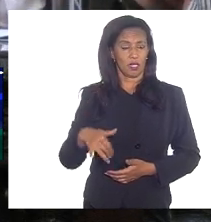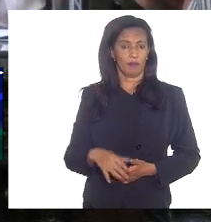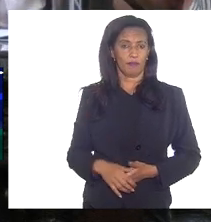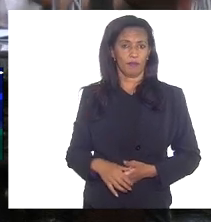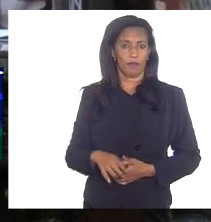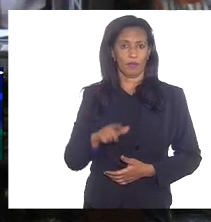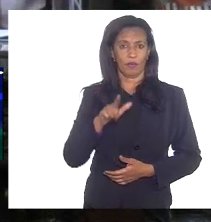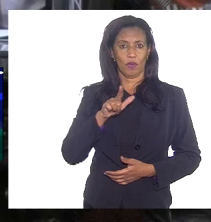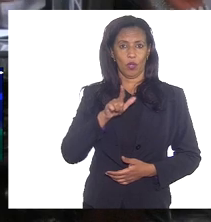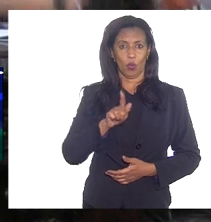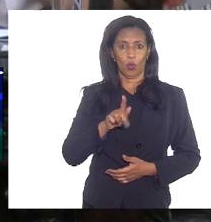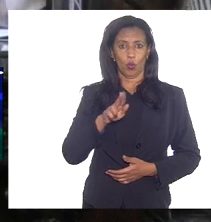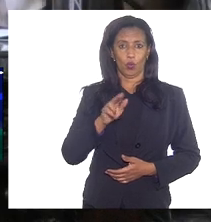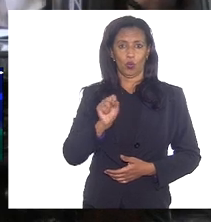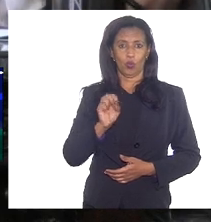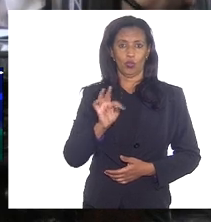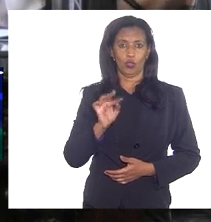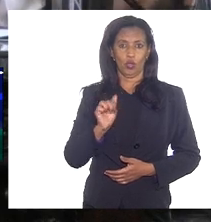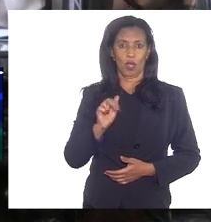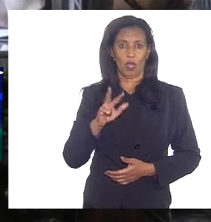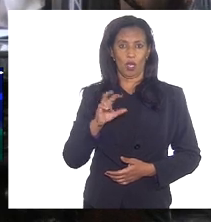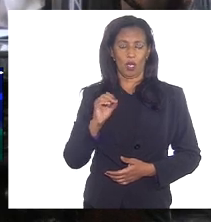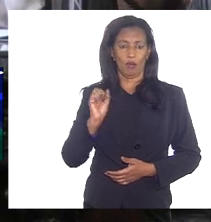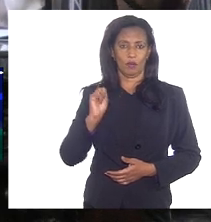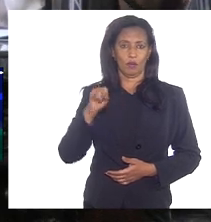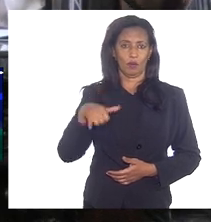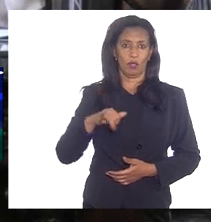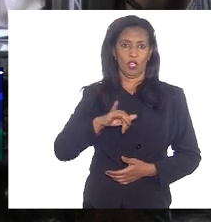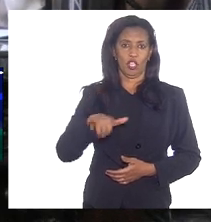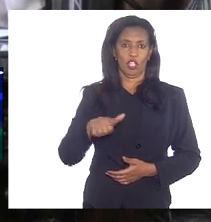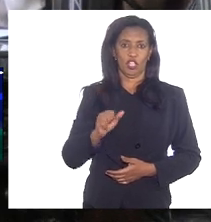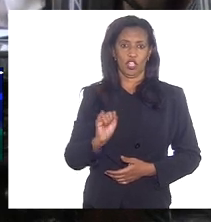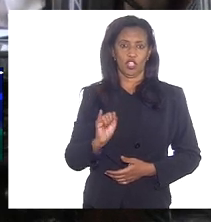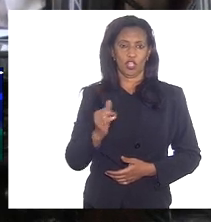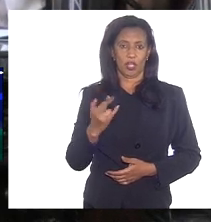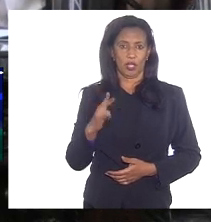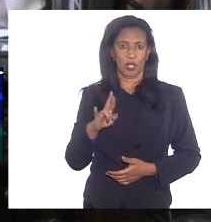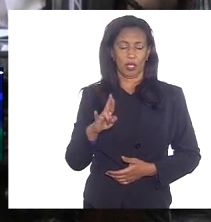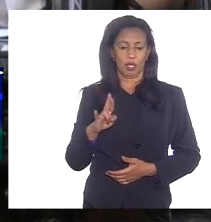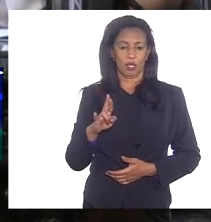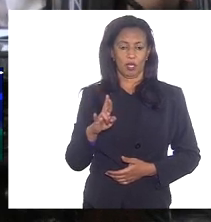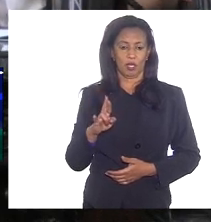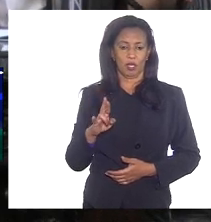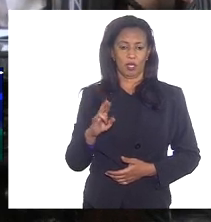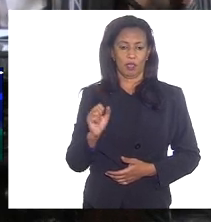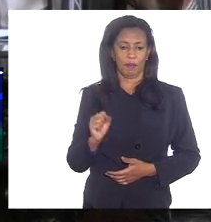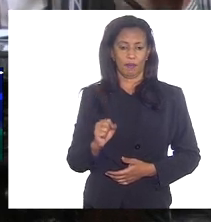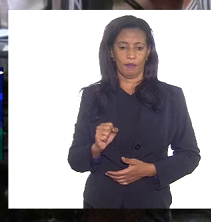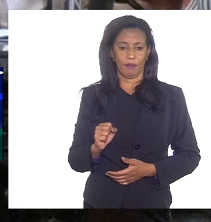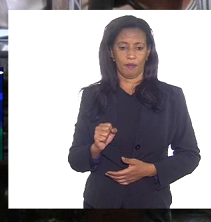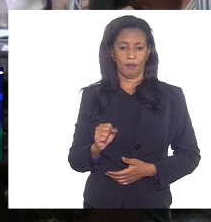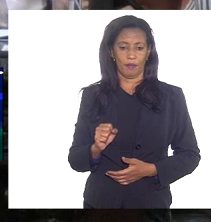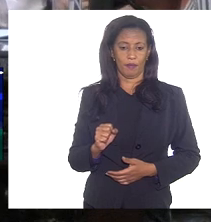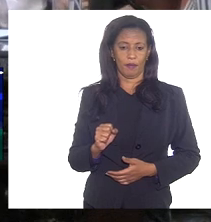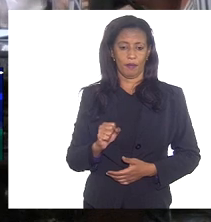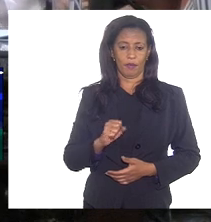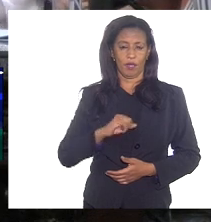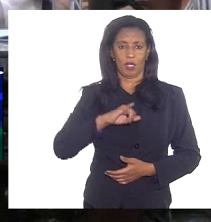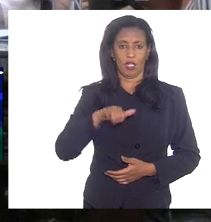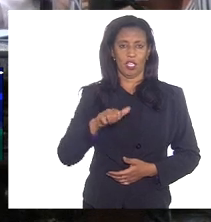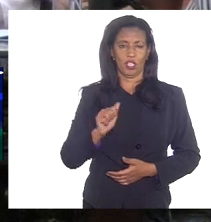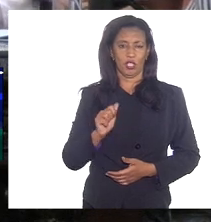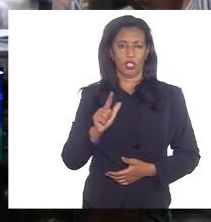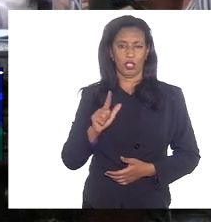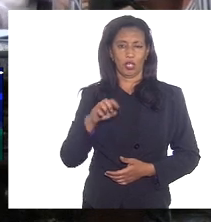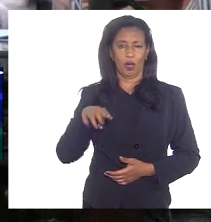Deputado Gustavo Schmidt votou sim. Deputado Jair Bittencourt. Deputado Jair Bittencourt, deputado Jalmir